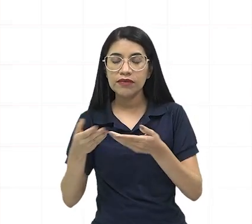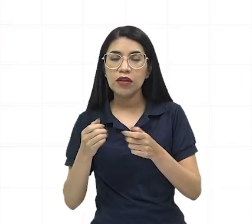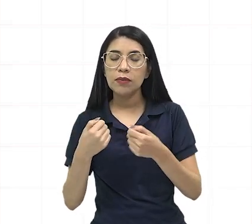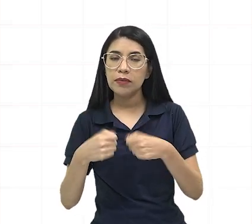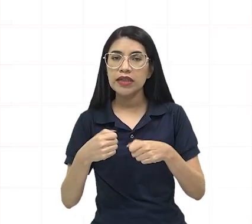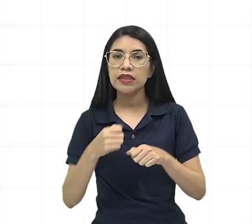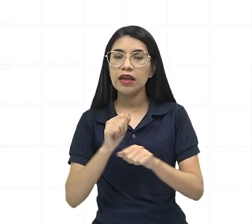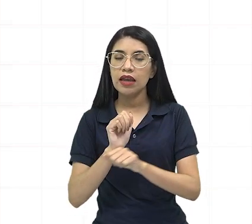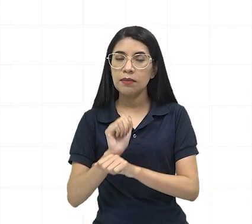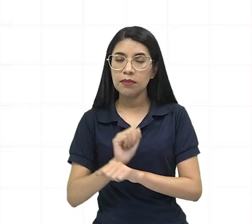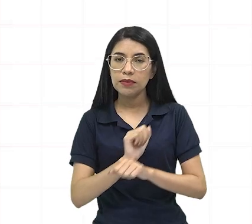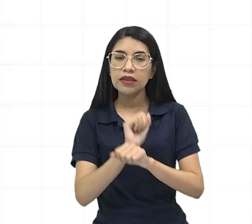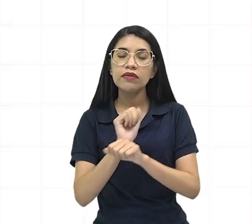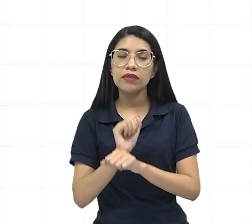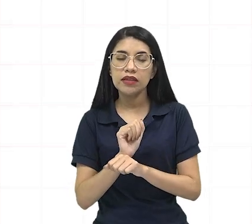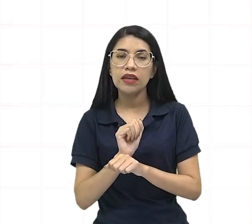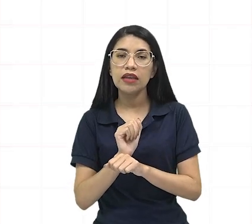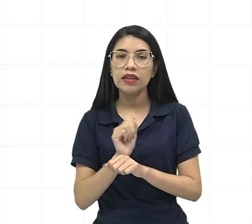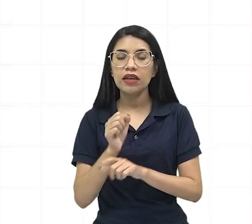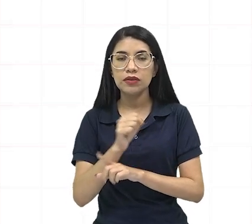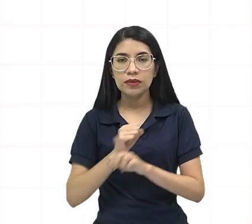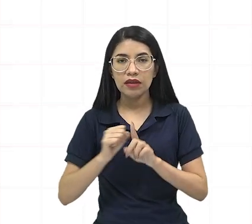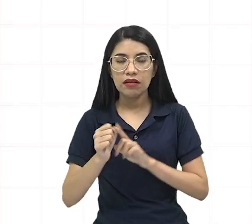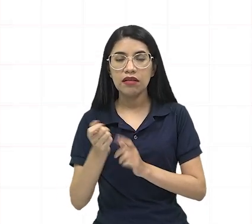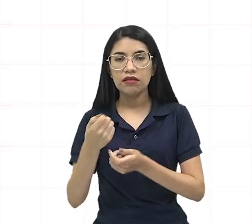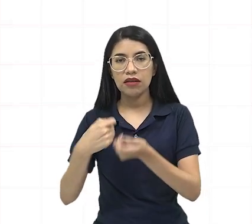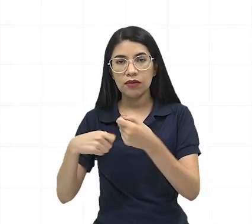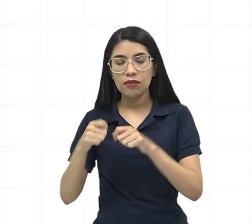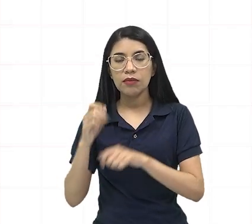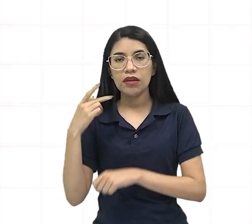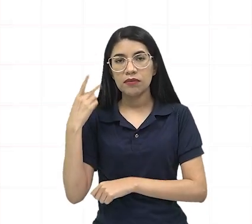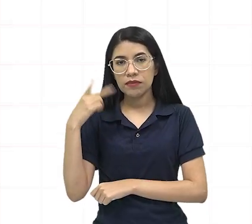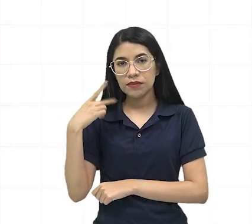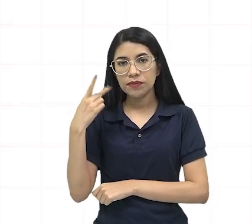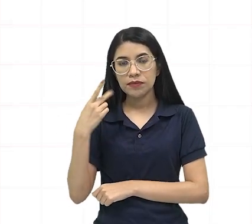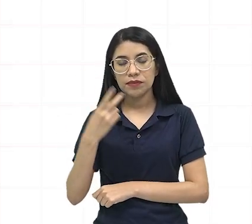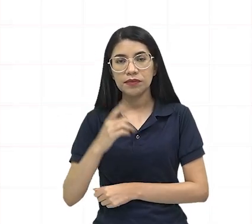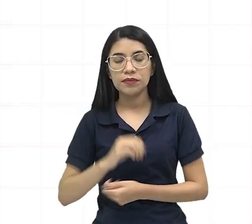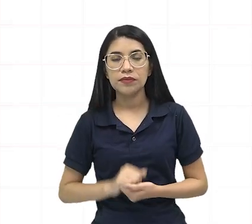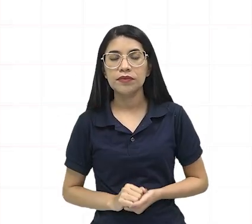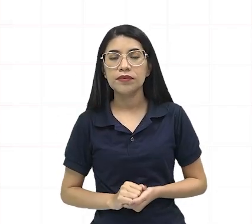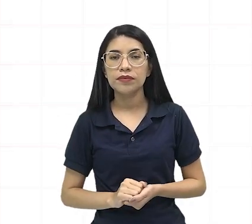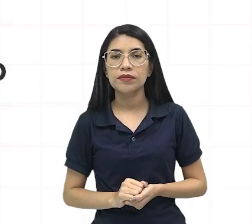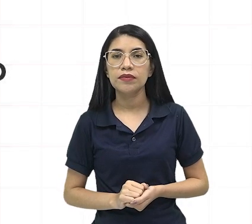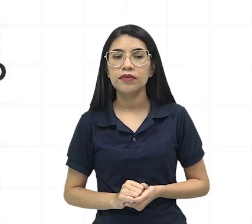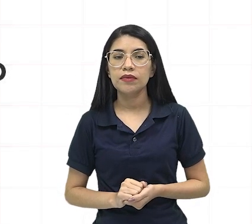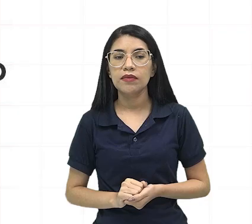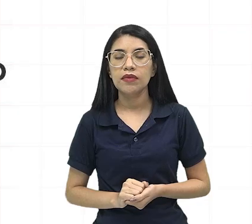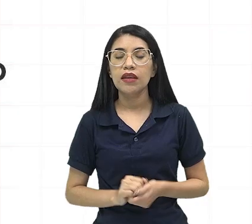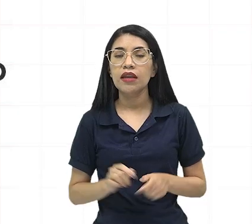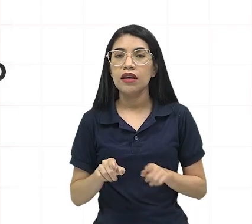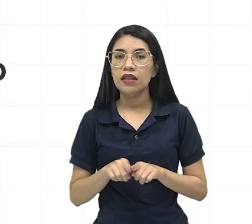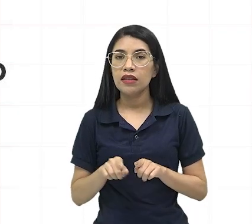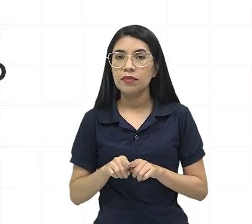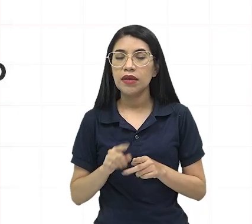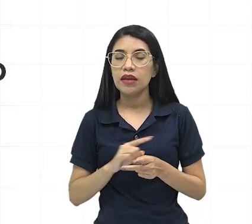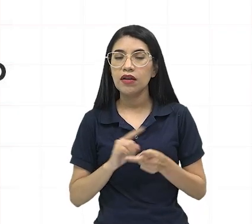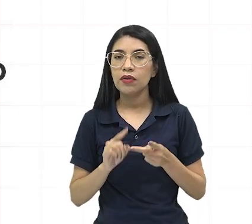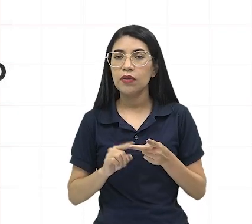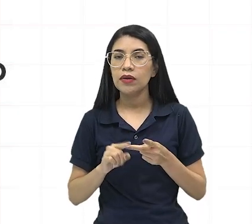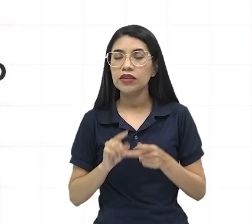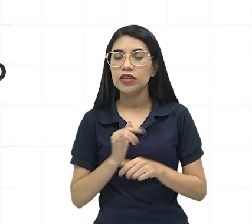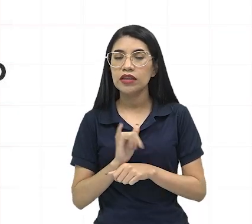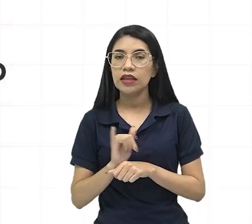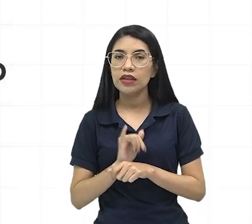proteger socialmente, economicamente e politicamente, certo? Um outro ponto aí dentro também dessas estratégias